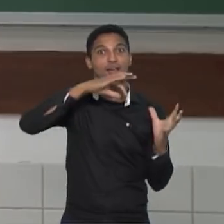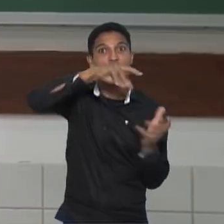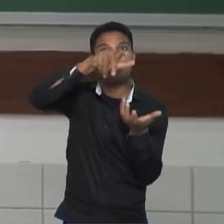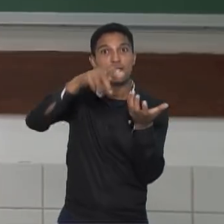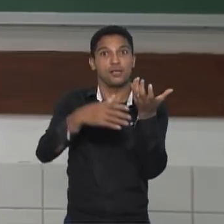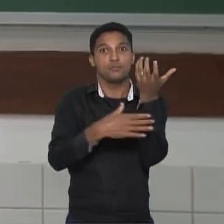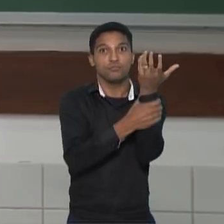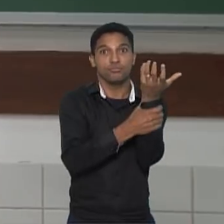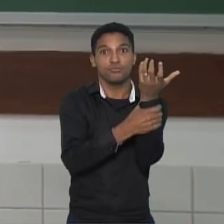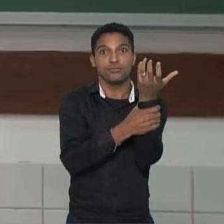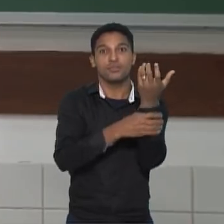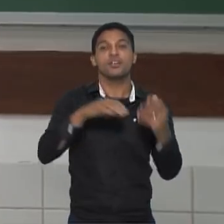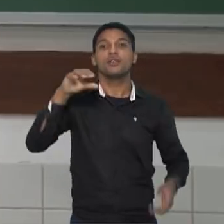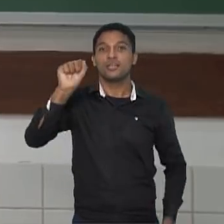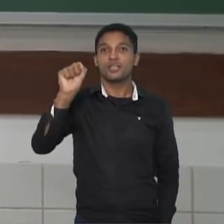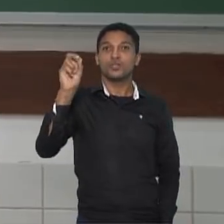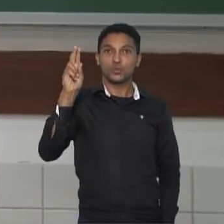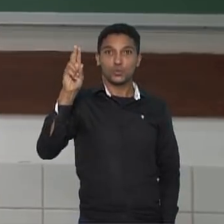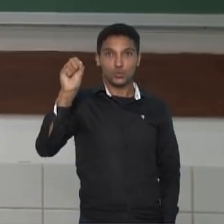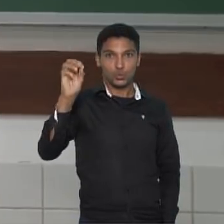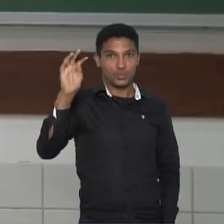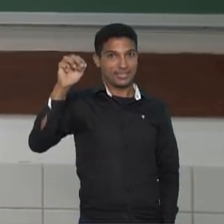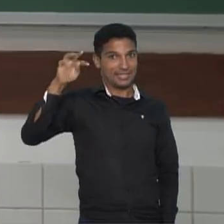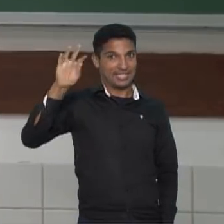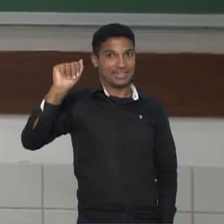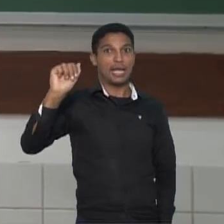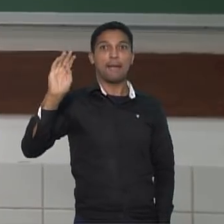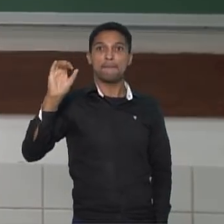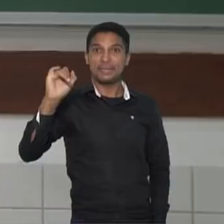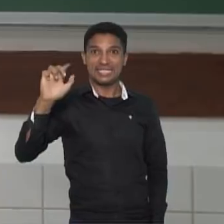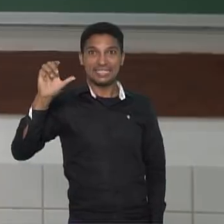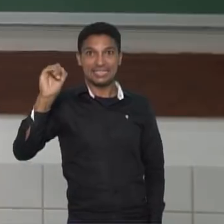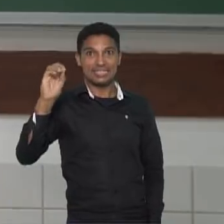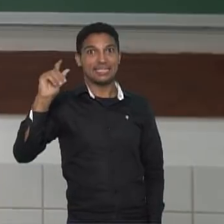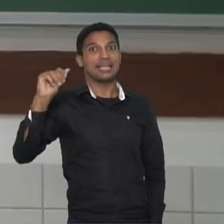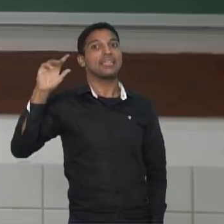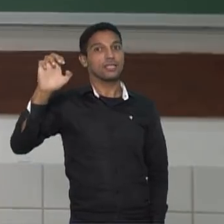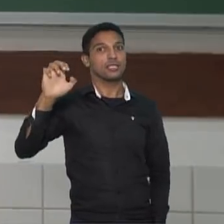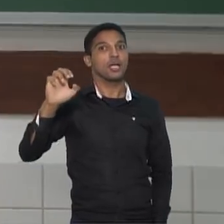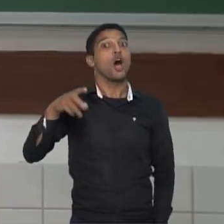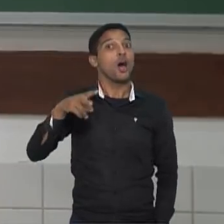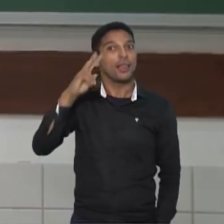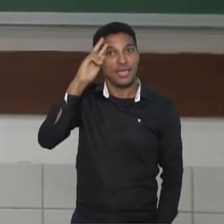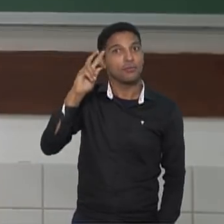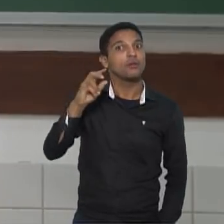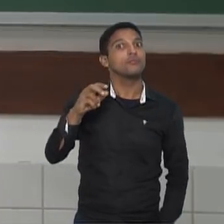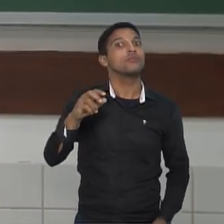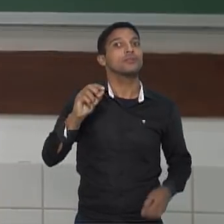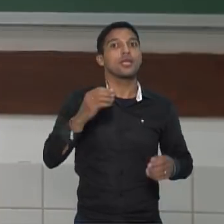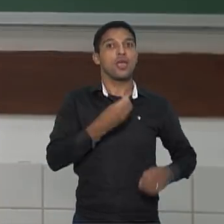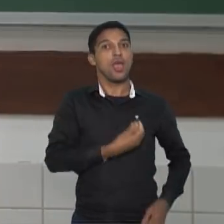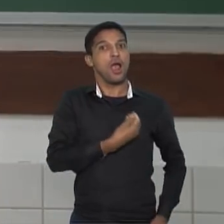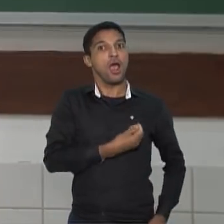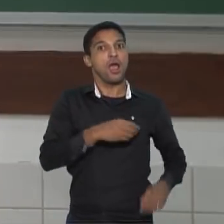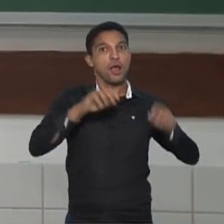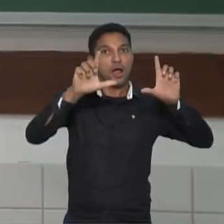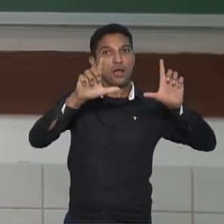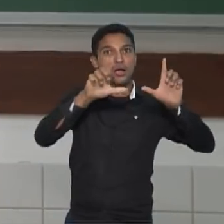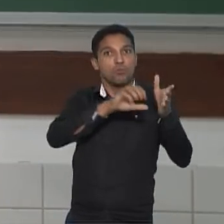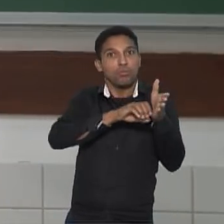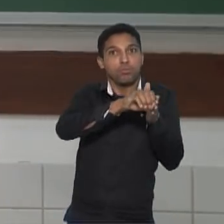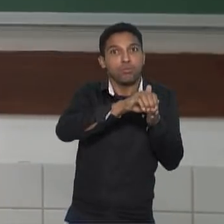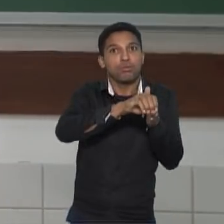lá no Classroom, responder primeiro o exercíciozinho para depois a sua presença ser automática. Então, vamos